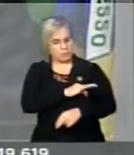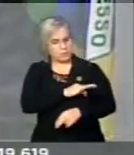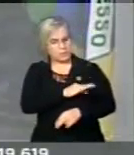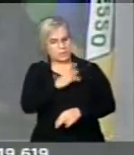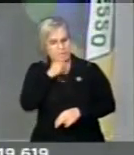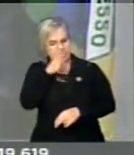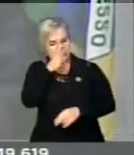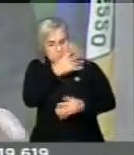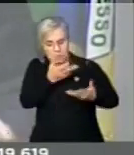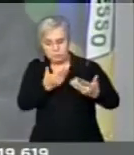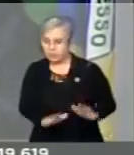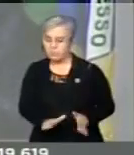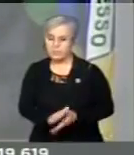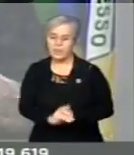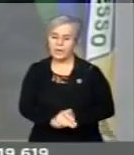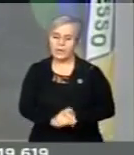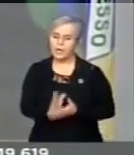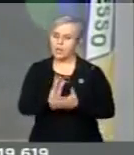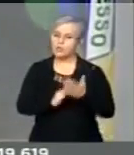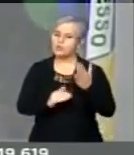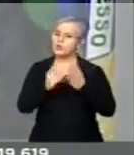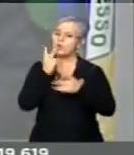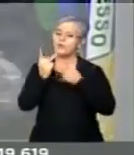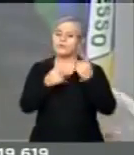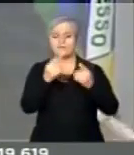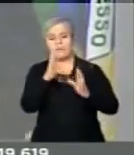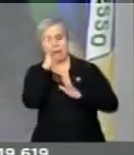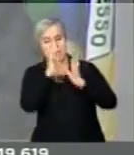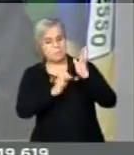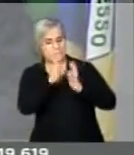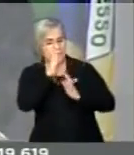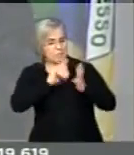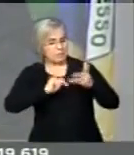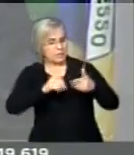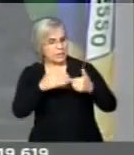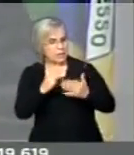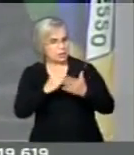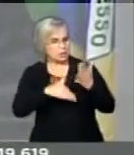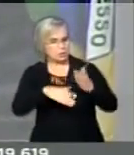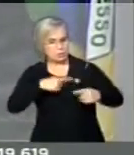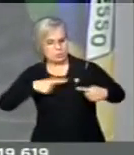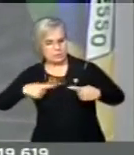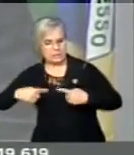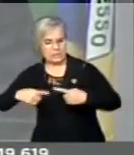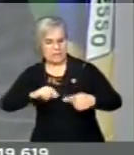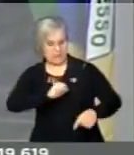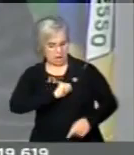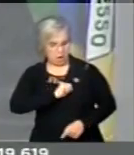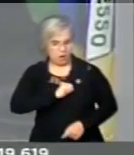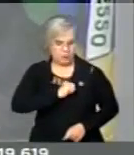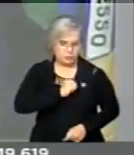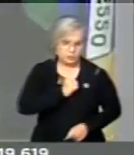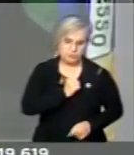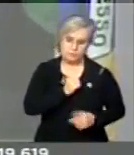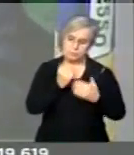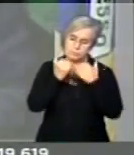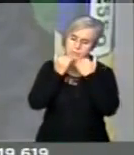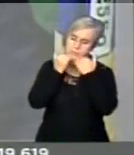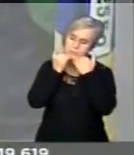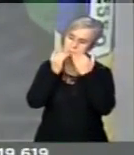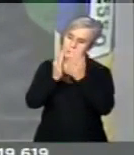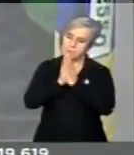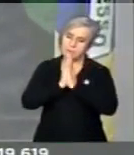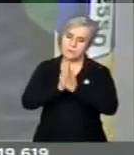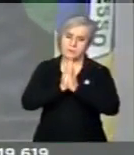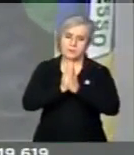que acha que tudo é a briga oposição-governo, tudo é o fla-flu, tudo é essa guerra de ódio que está aí na rua. Faço mais uma